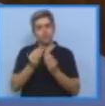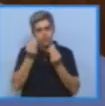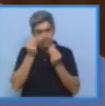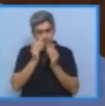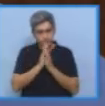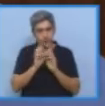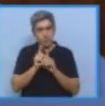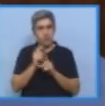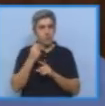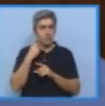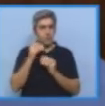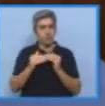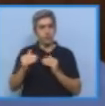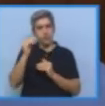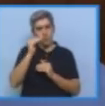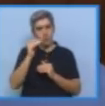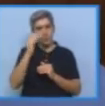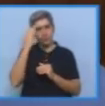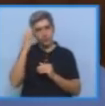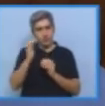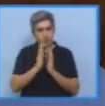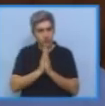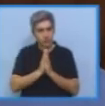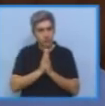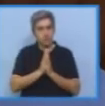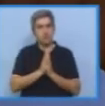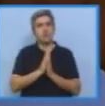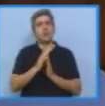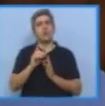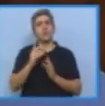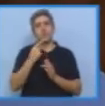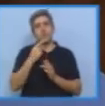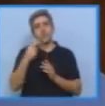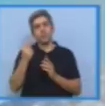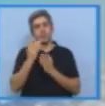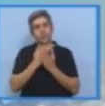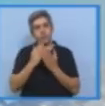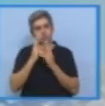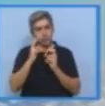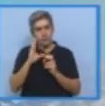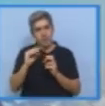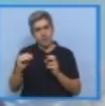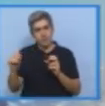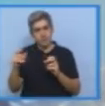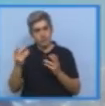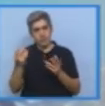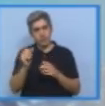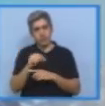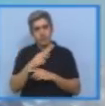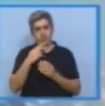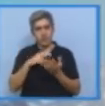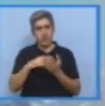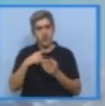curso superior de teologia e de muito outro estudo ou de muita aprendizagem, não é? É verdade. Há